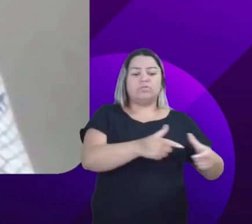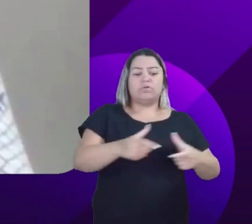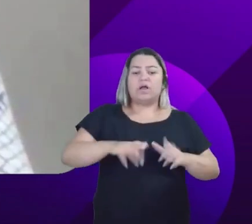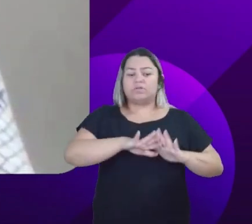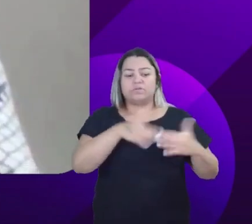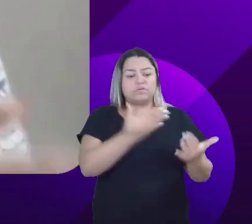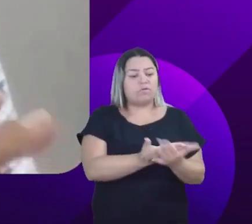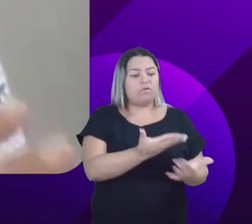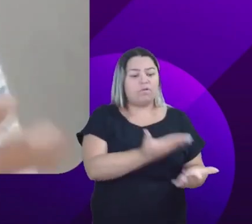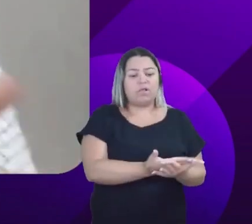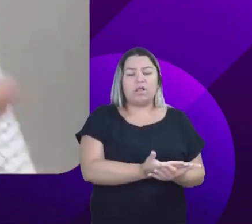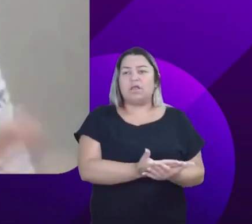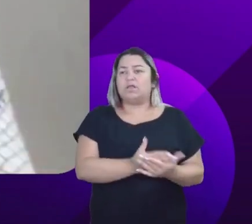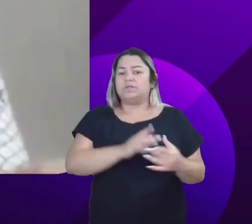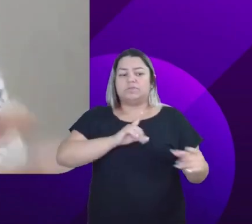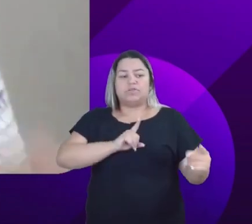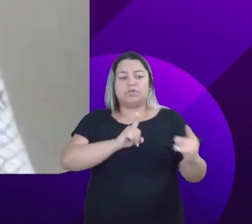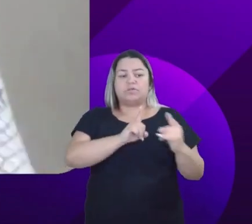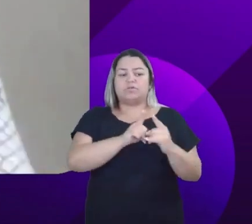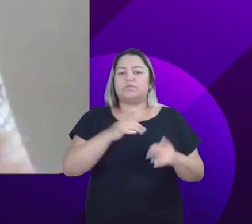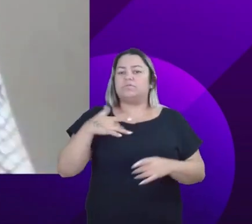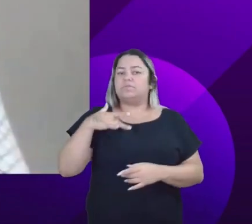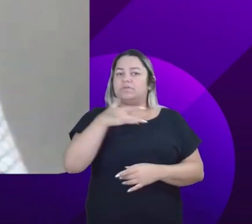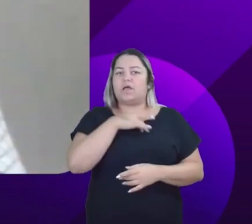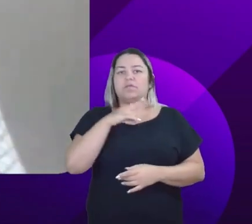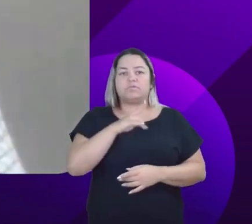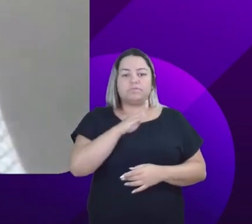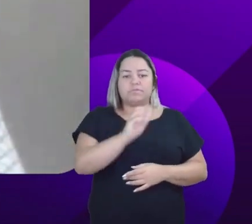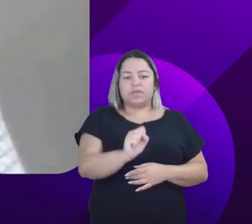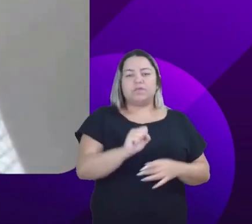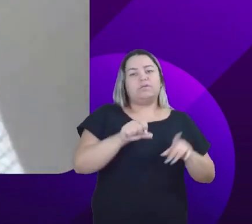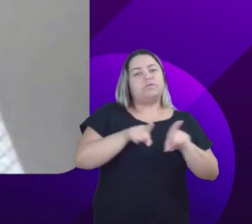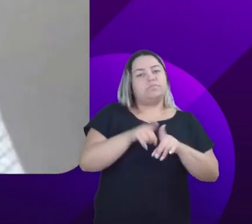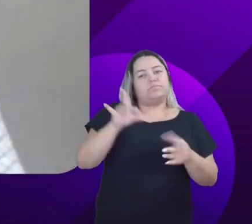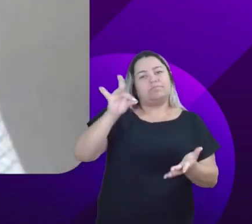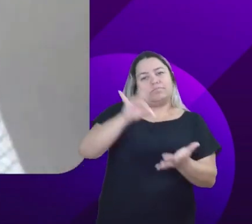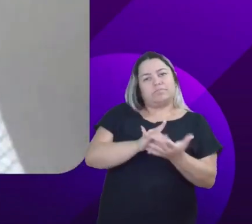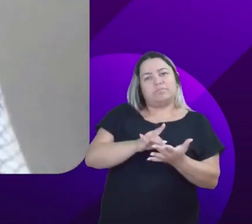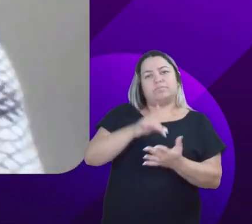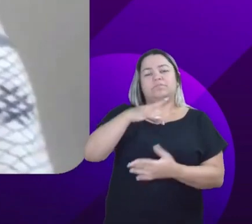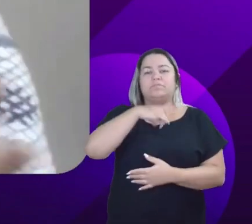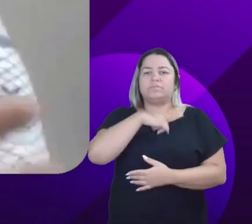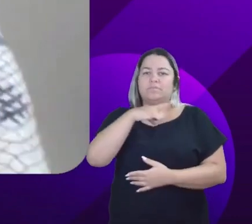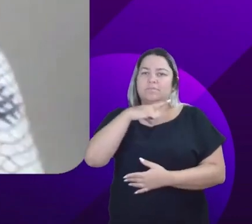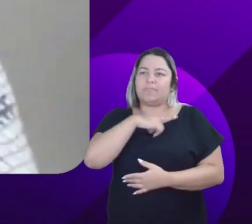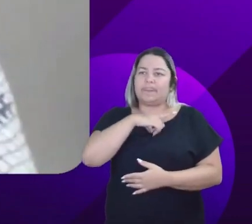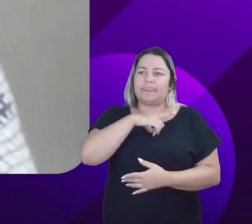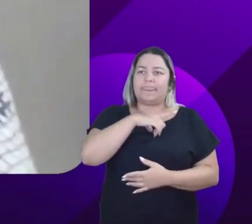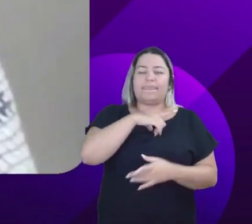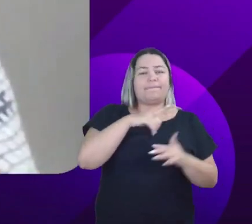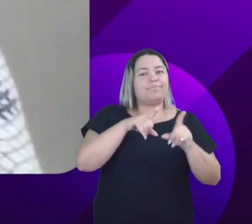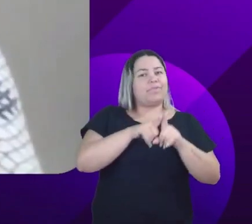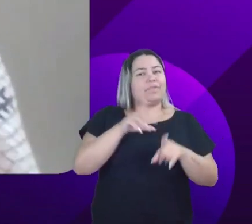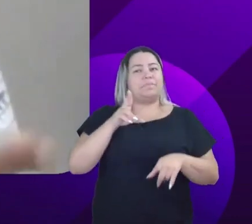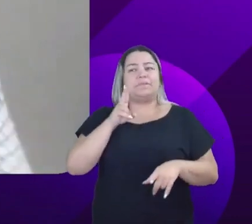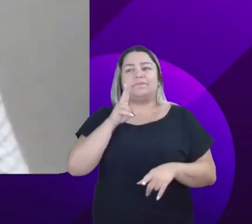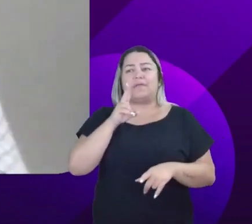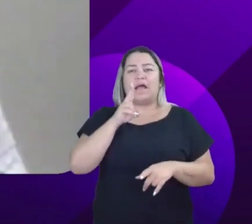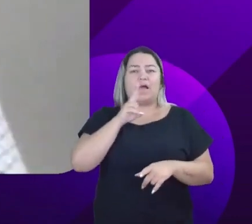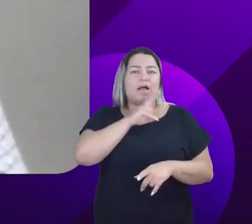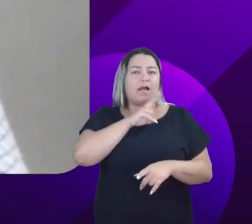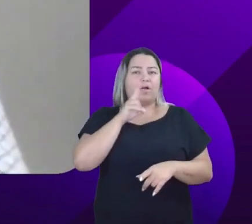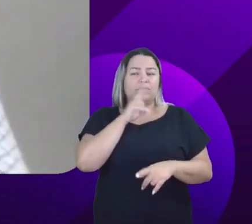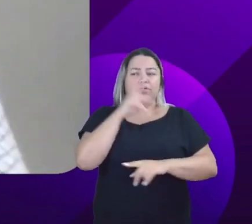dos espaços de atendimento de saúde, enfim. Falo de demandas mais imediatas, né? O Rio